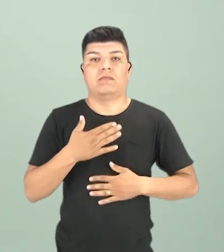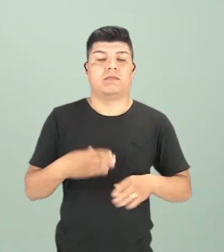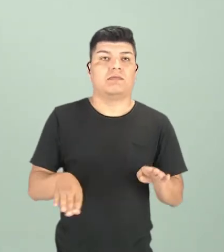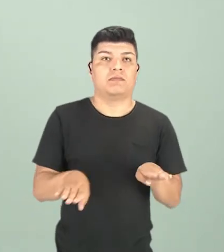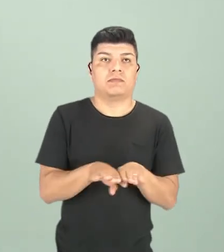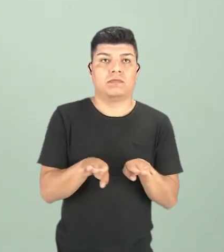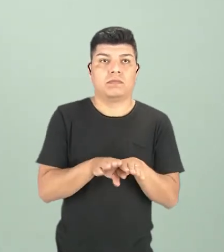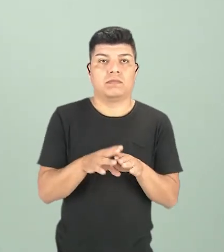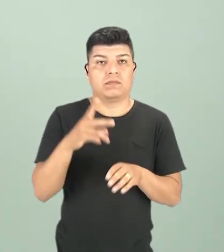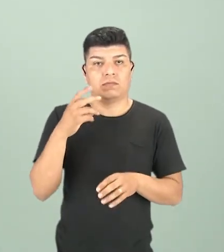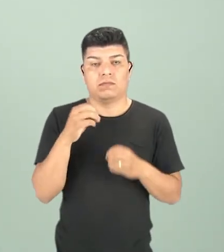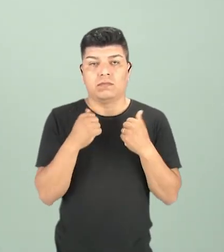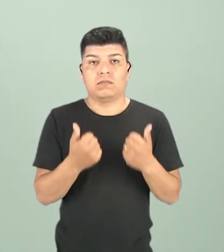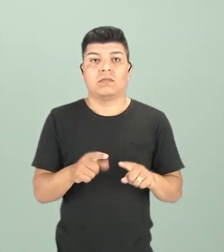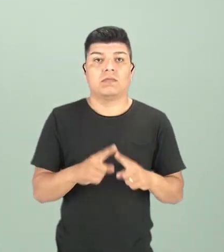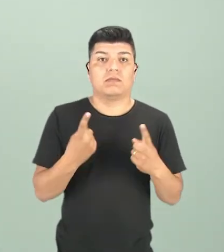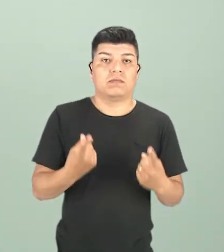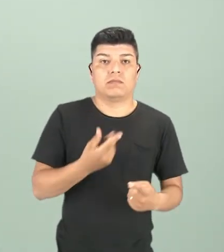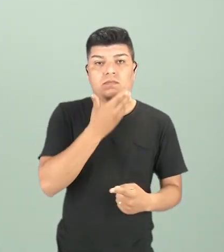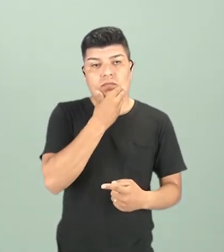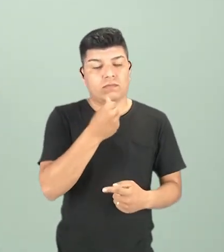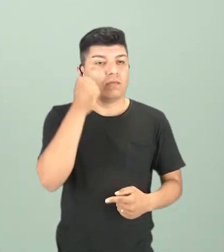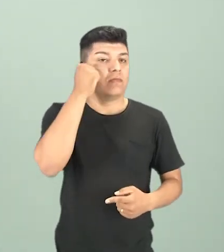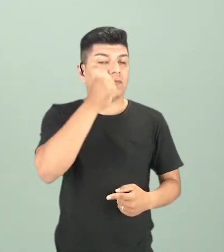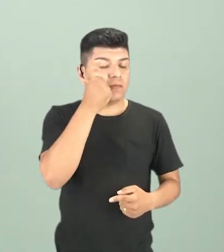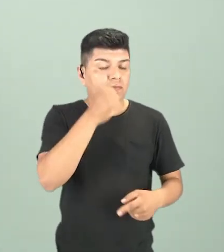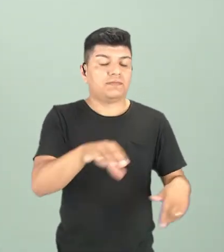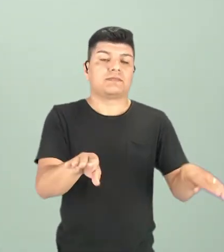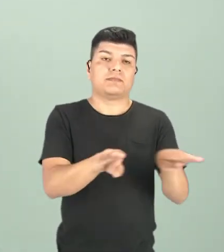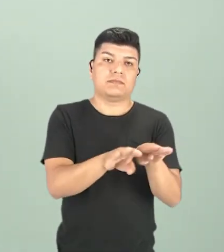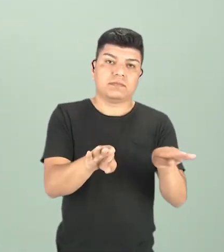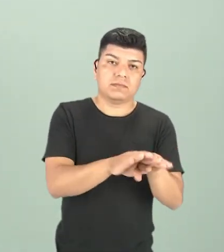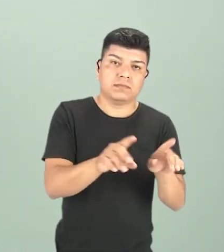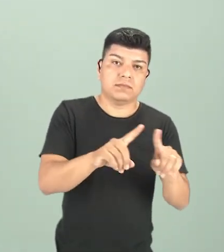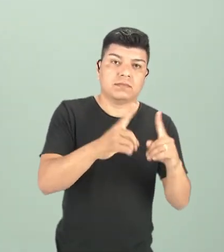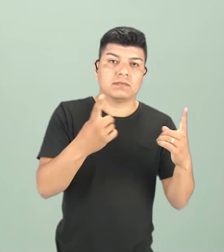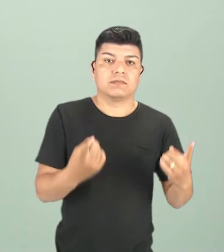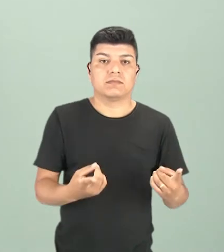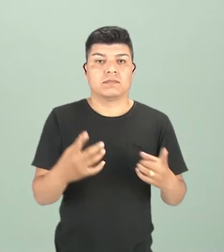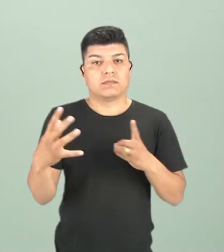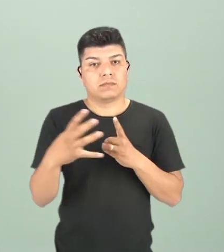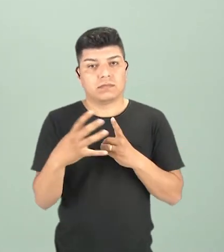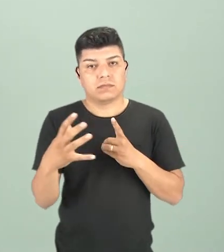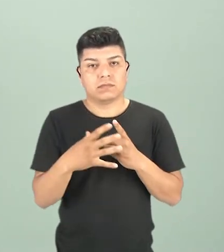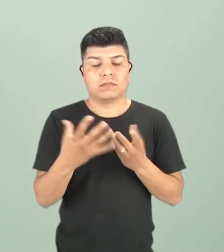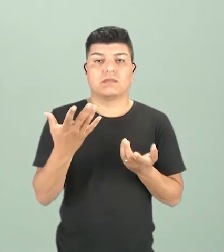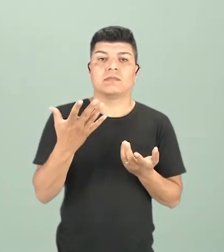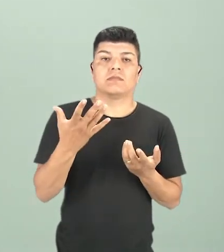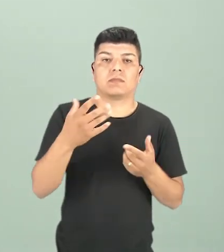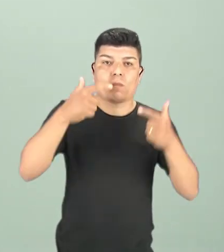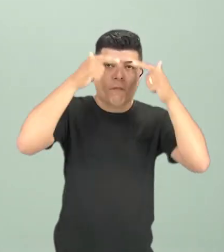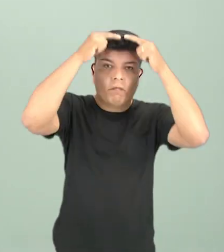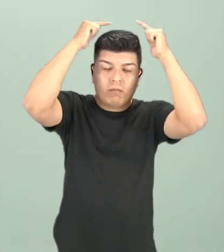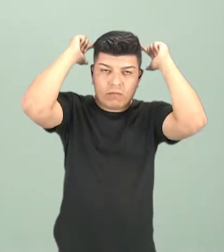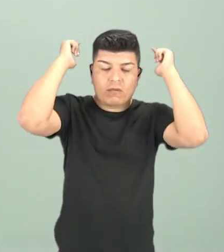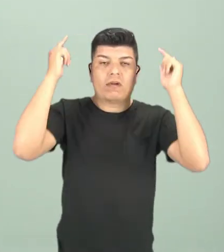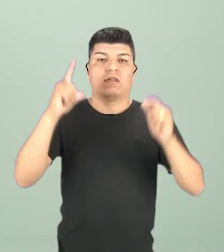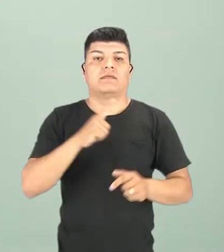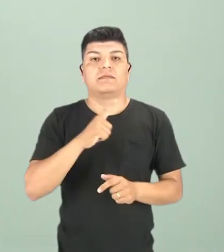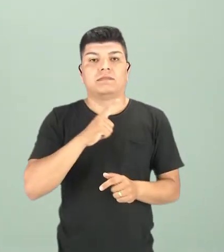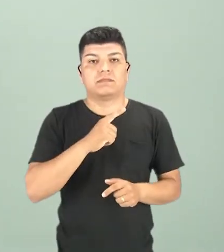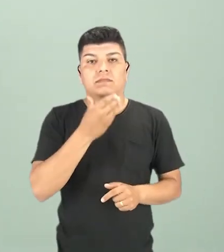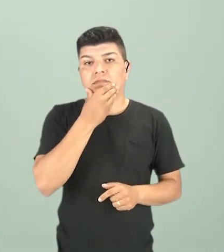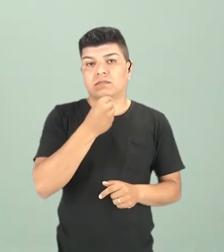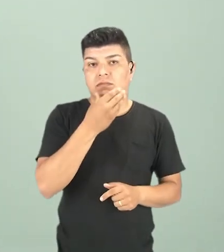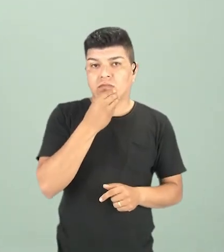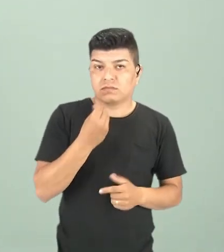tudo bem? Mas ela pode ser manifesta tanto em homens quanto em mulheres, mas quando ela é influenciada por sexo, no caso da calvície, né, eu vou